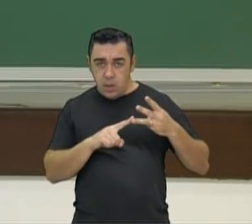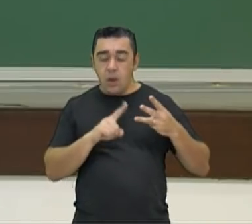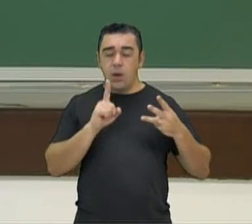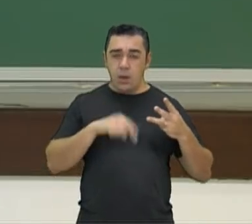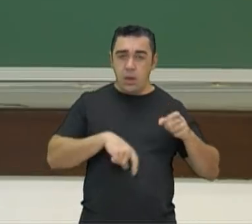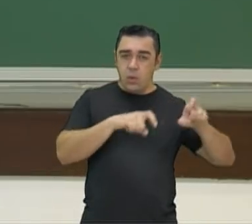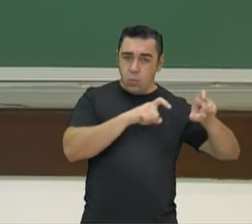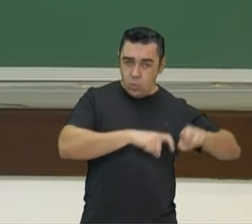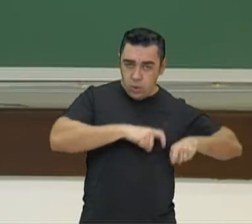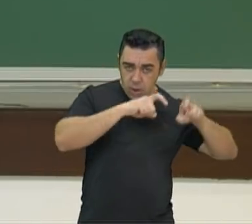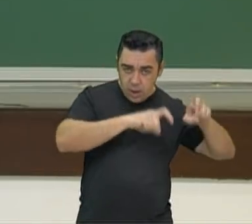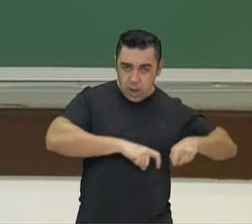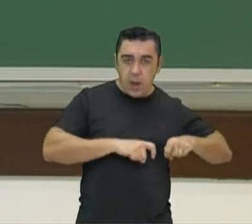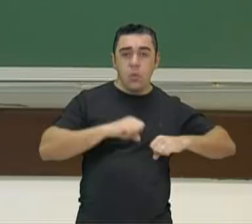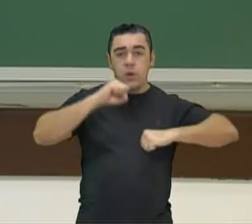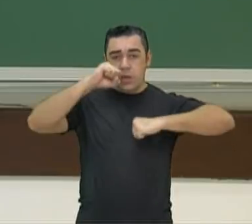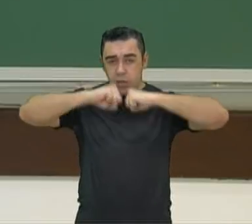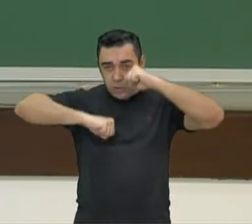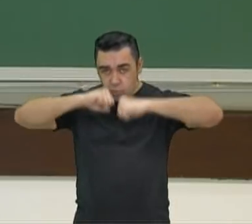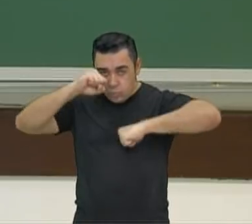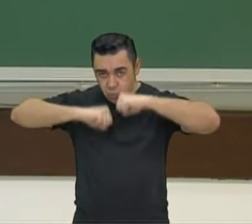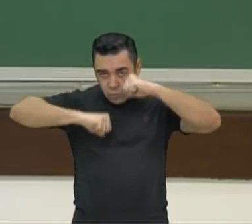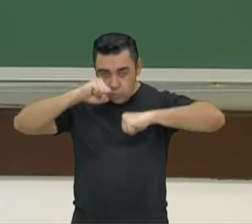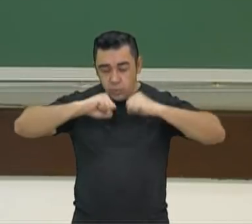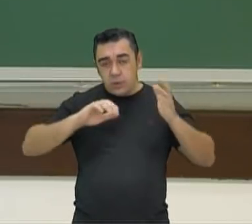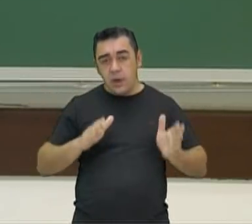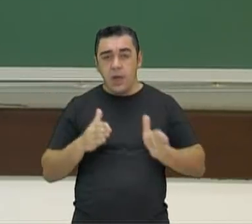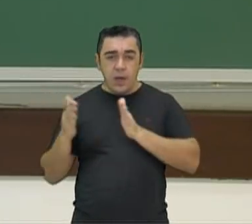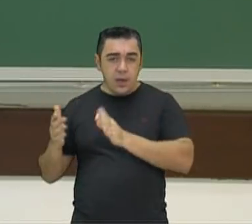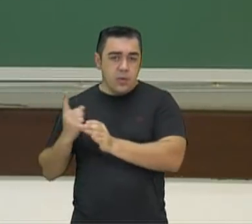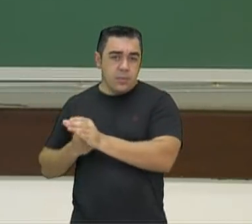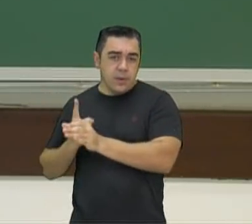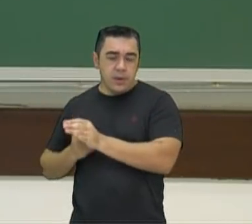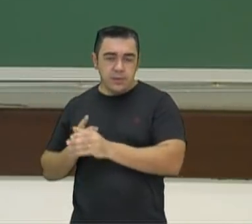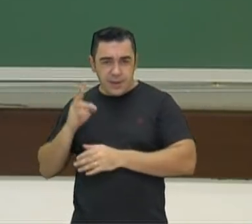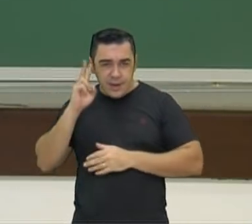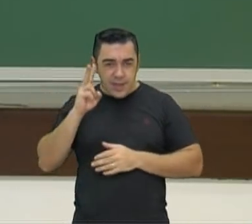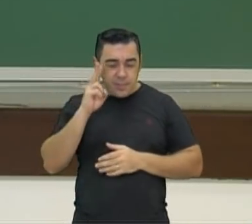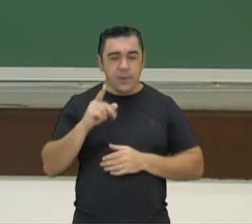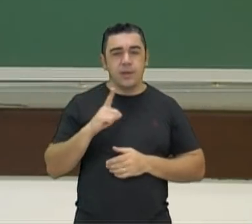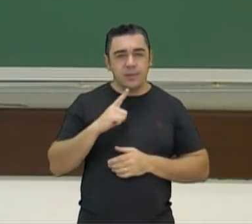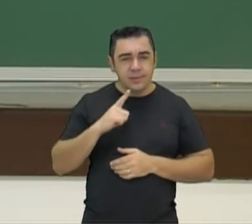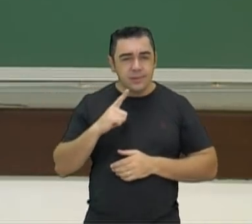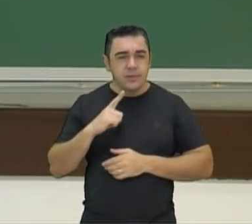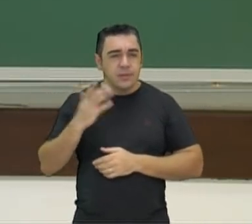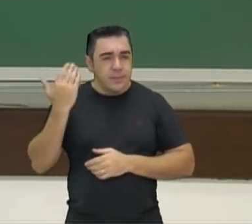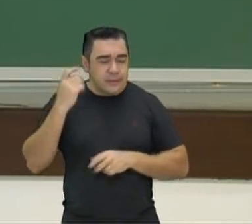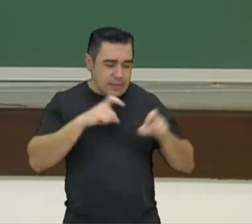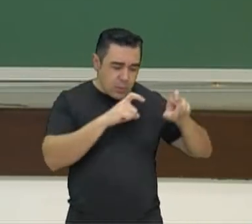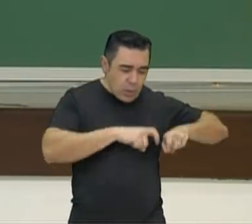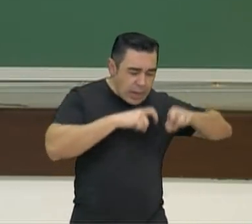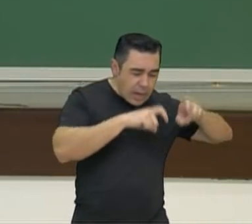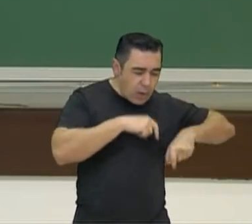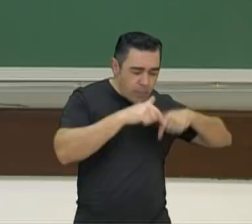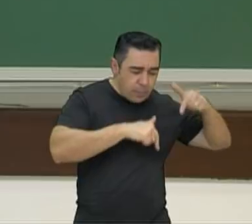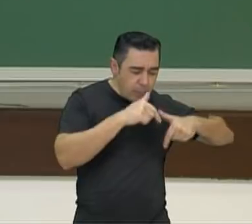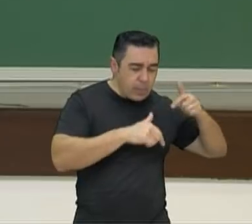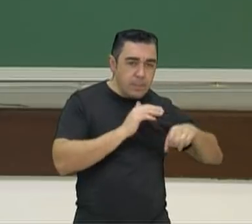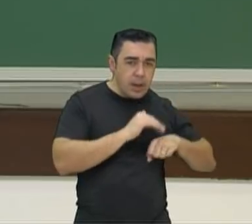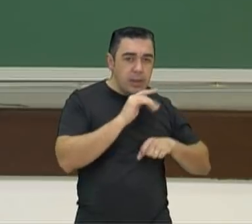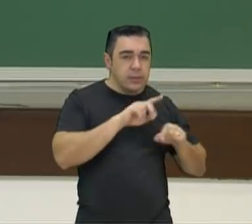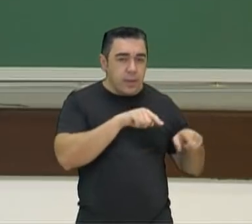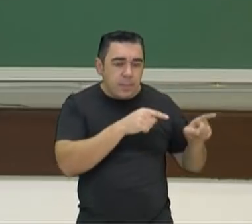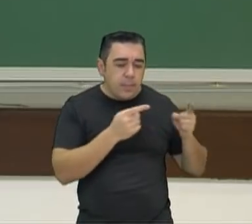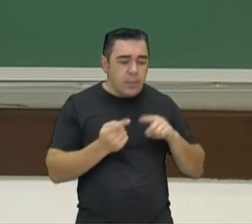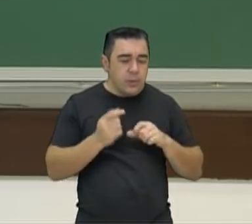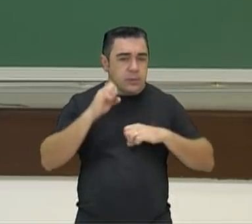consequência do outro, ó. O meio rural, a ruralização, depois começou o processo de industrialização, e depois, junto com